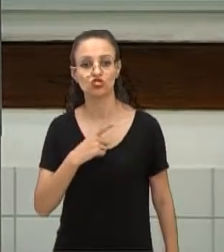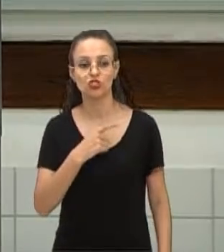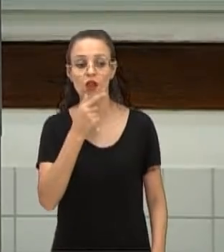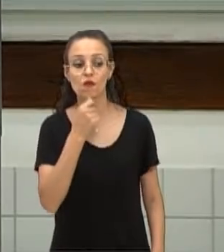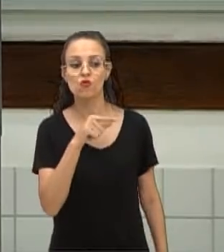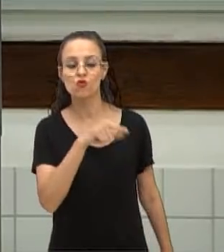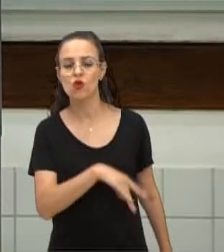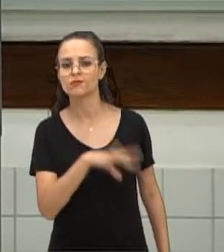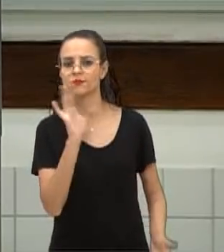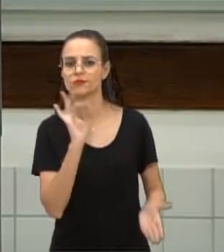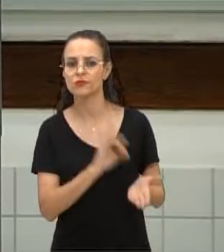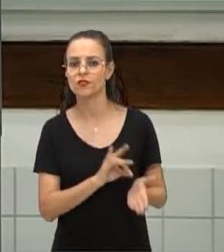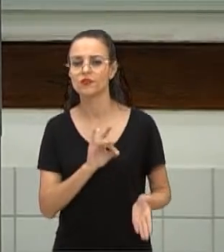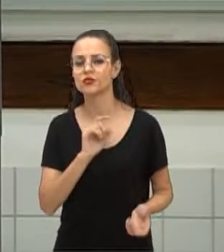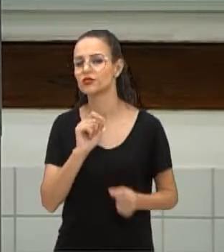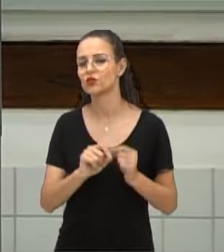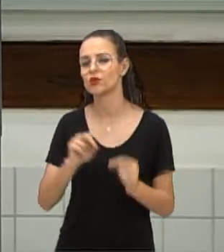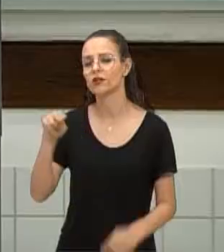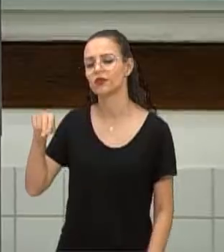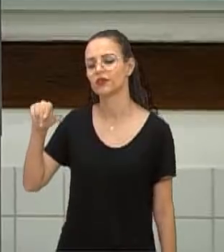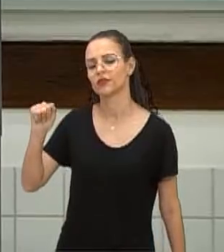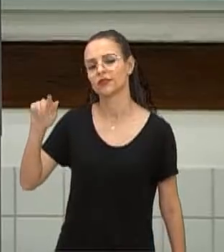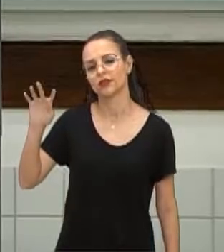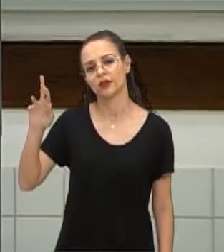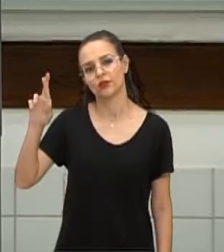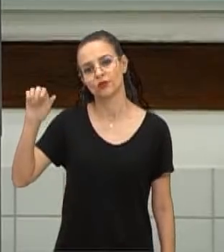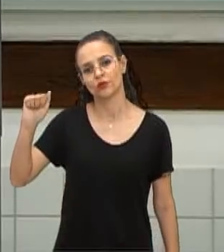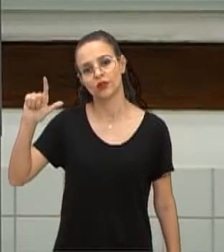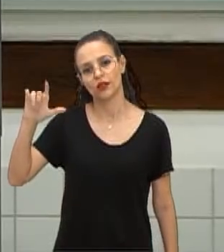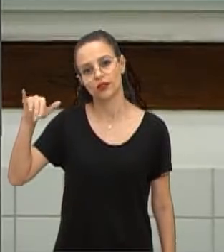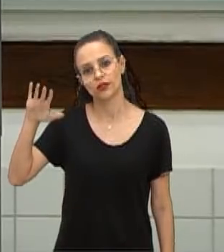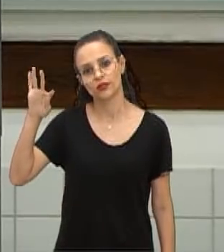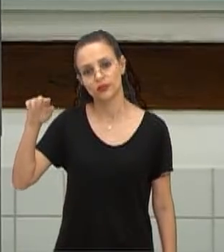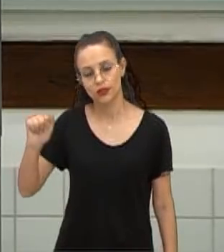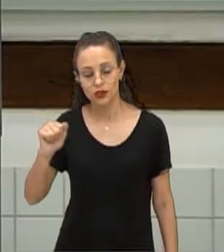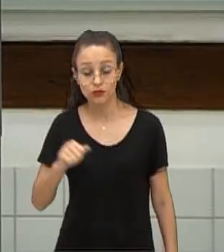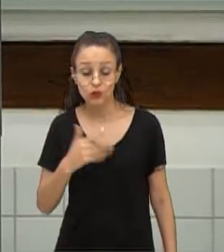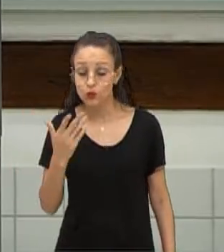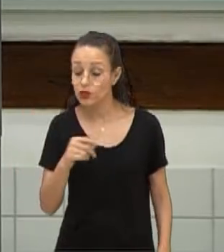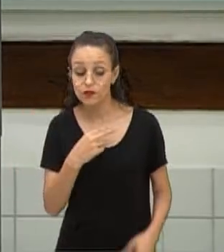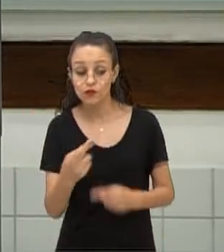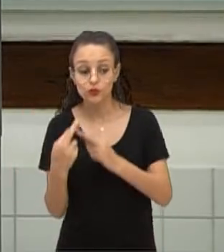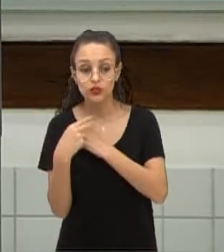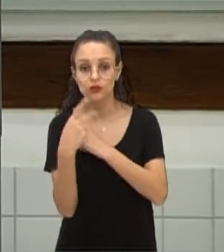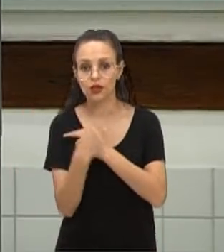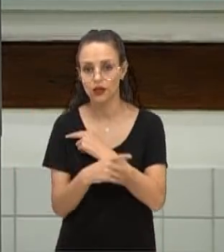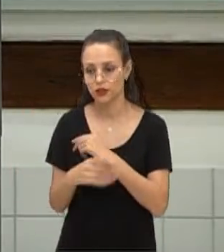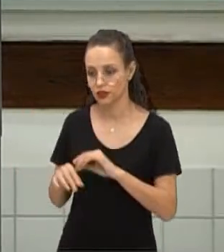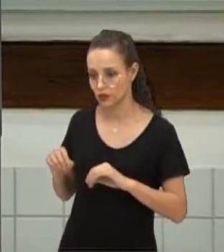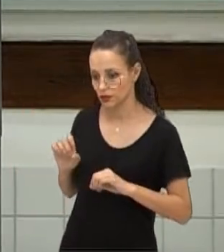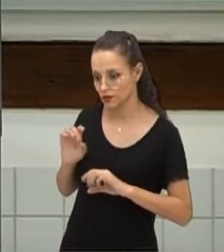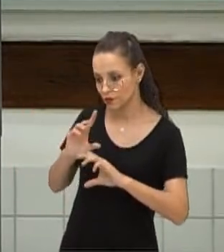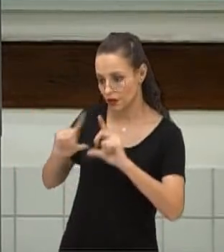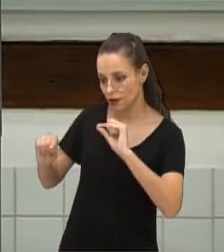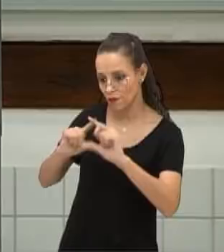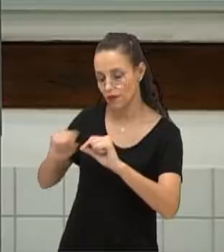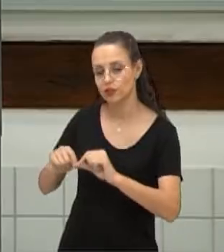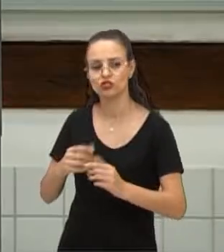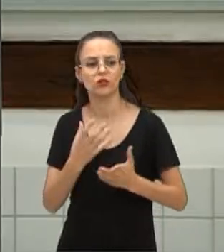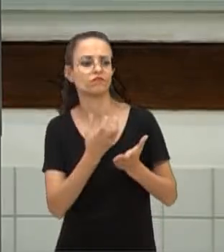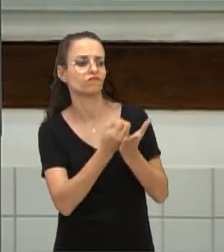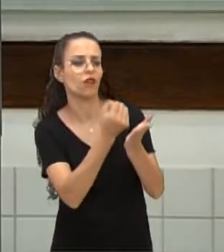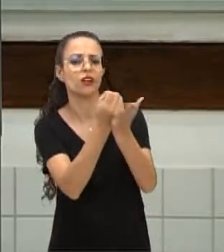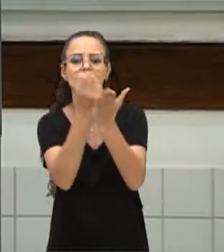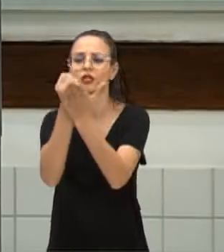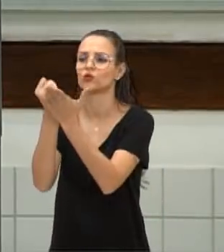oficial. Qual que era a função do naturalista oficial? Quando eles descessem, o naturalista tinha que catalogar os seres vivos,